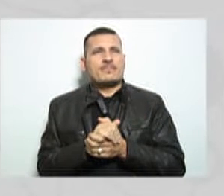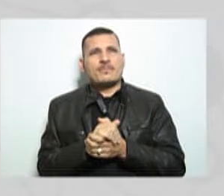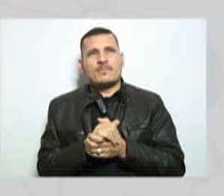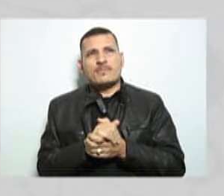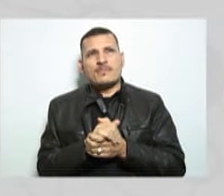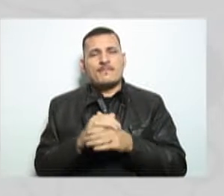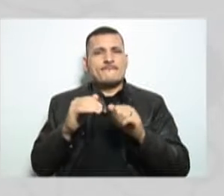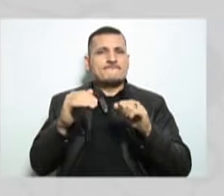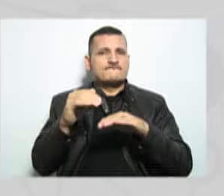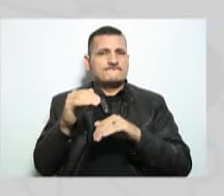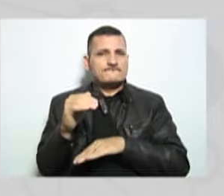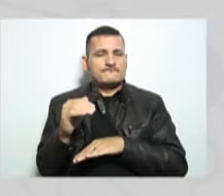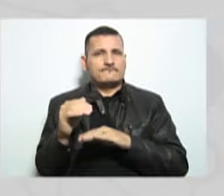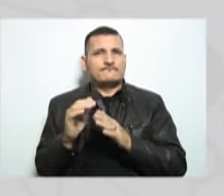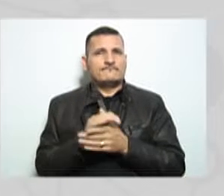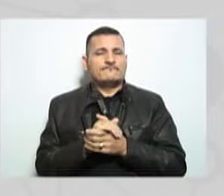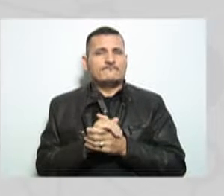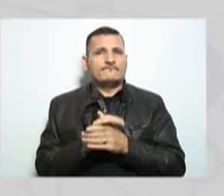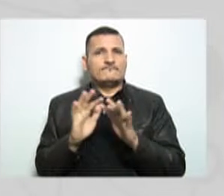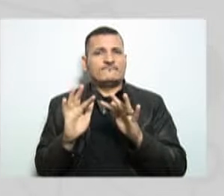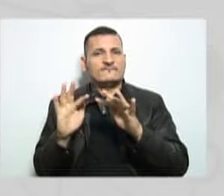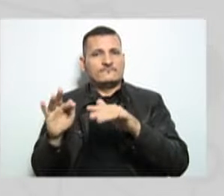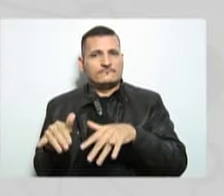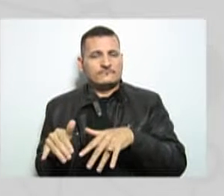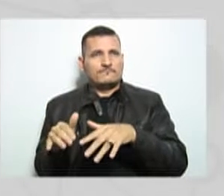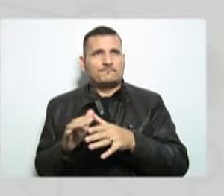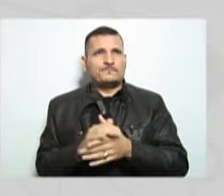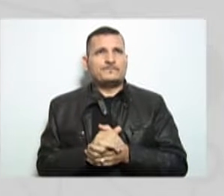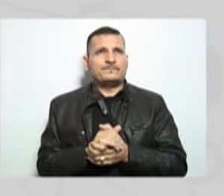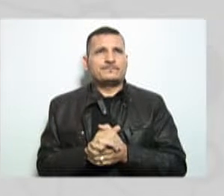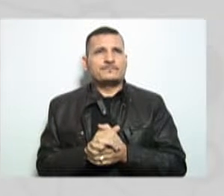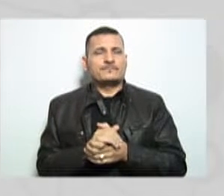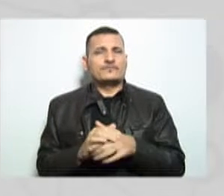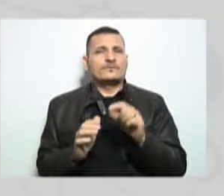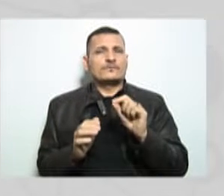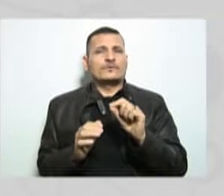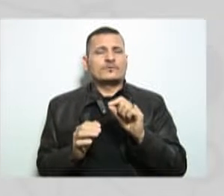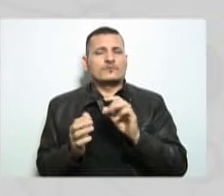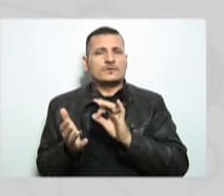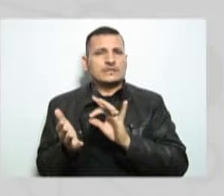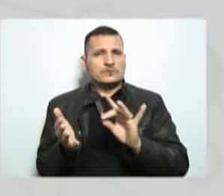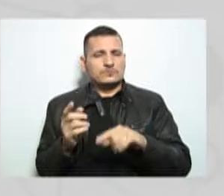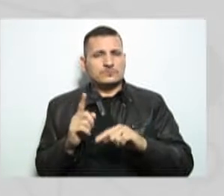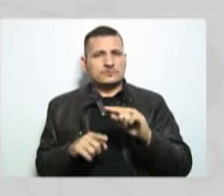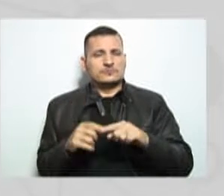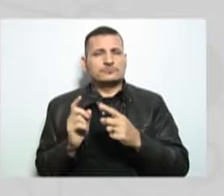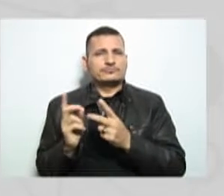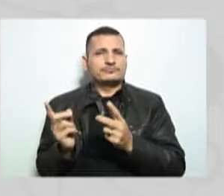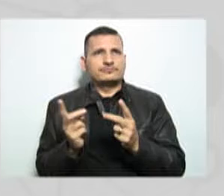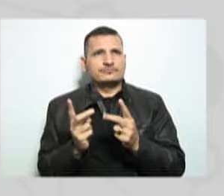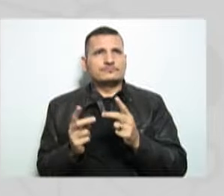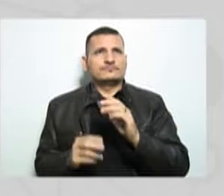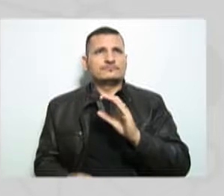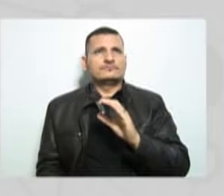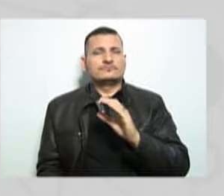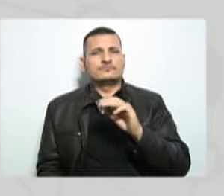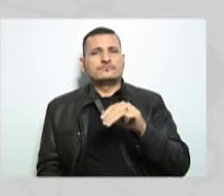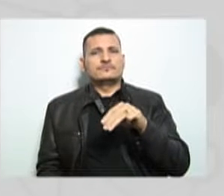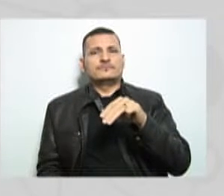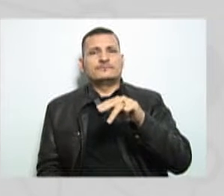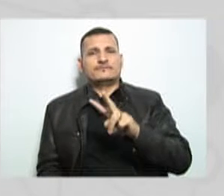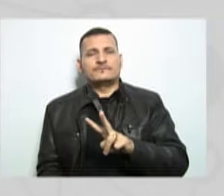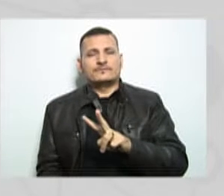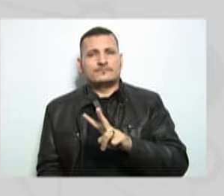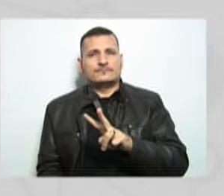o estoque final, tornando o custo de mercadoria vendida, ou seja, o CMV, menor que o